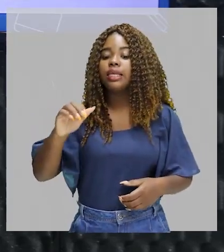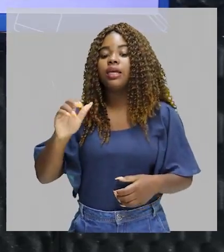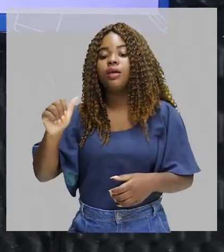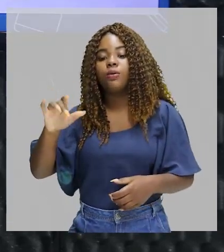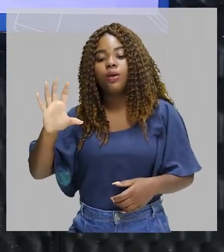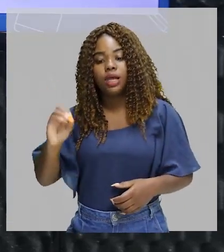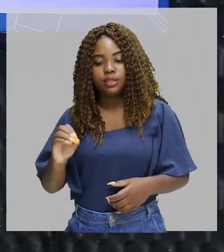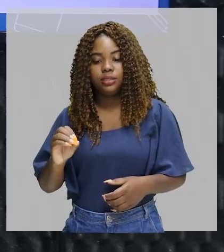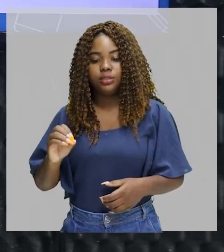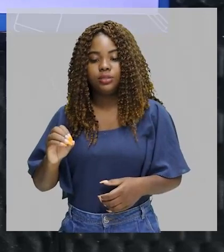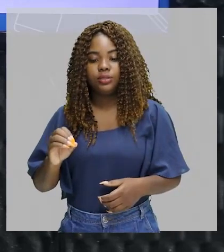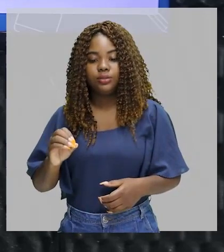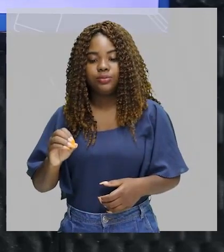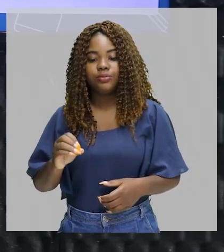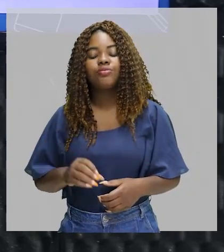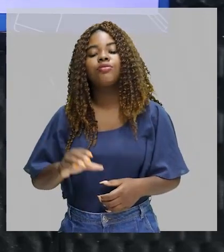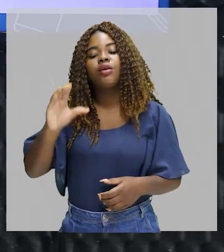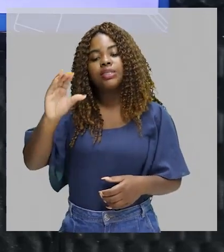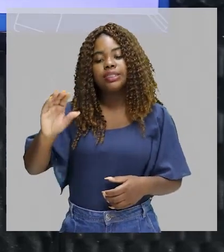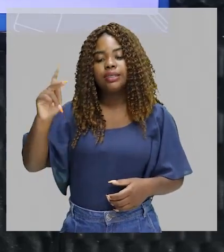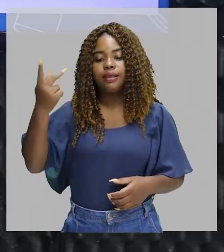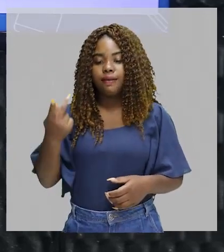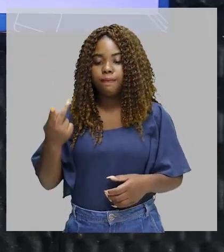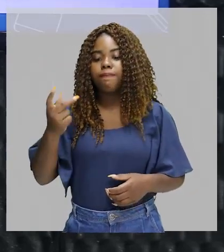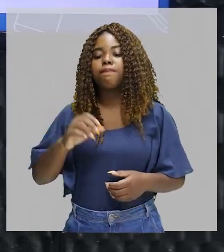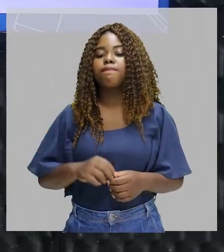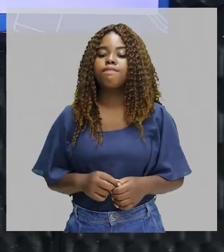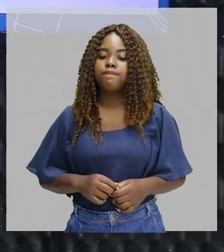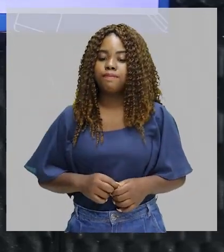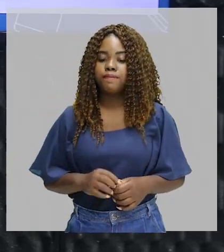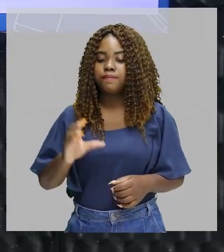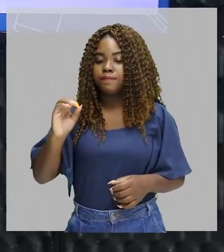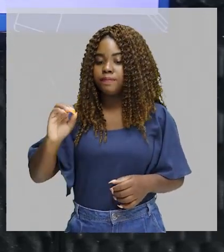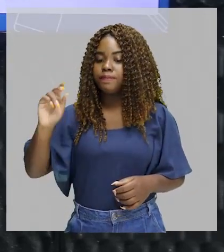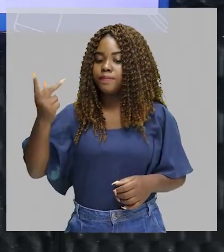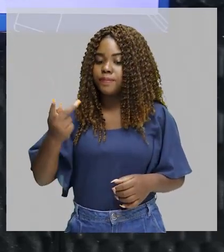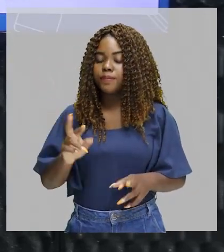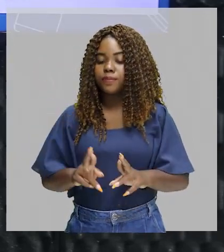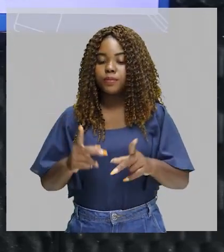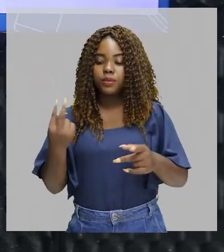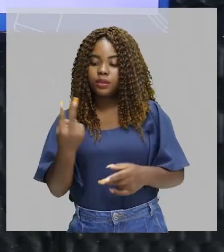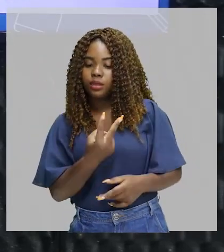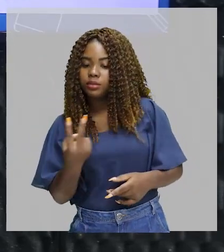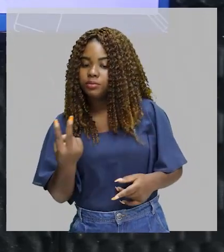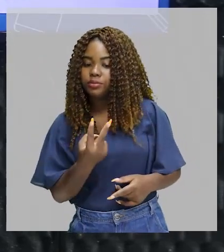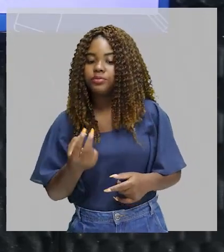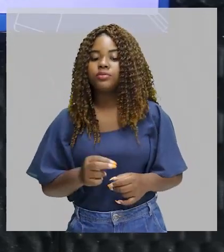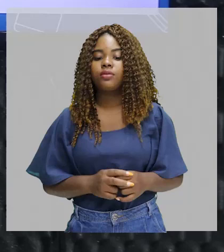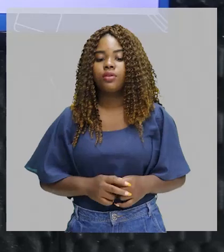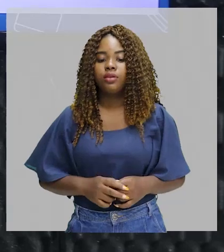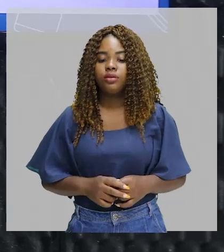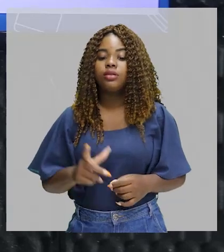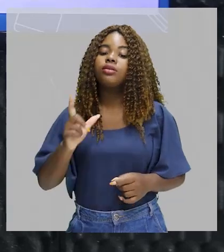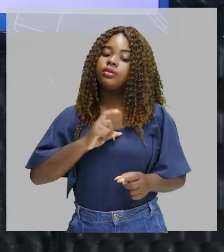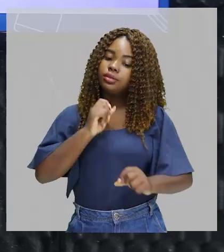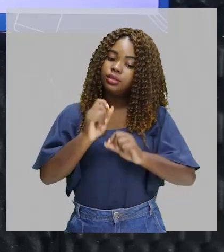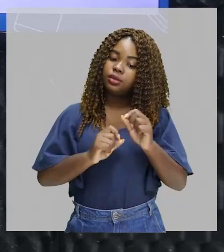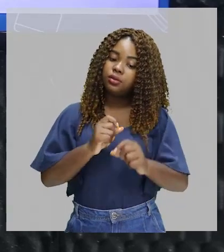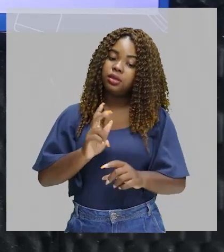íon alcoxônio, certo? Porque a diferença entre eles dois vai ser justamente o que? A presença